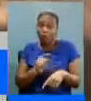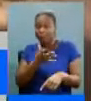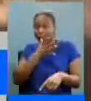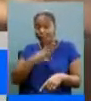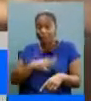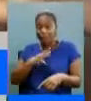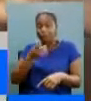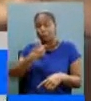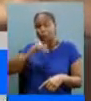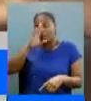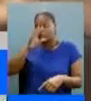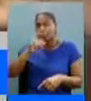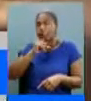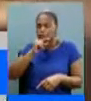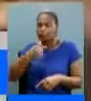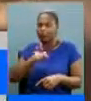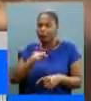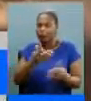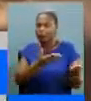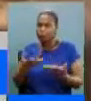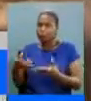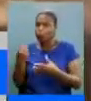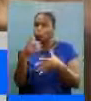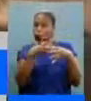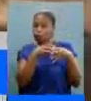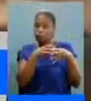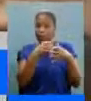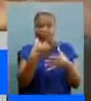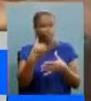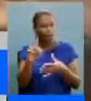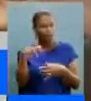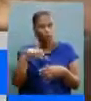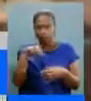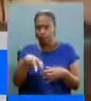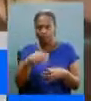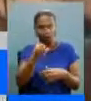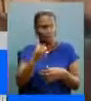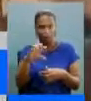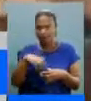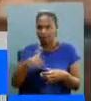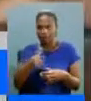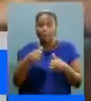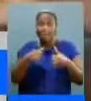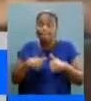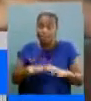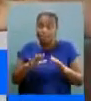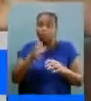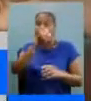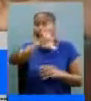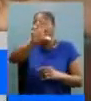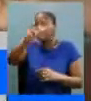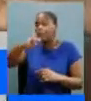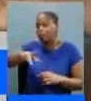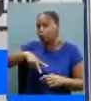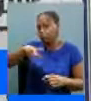se estão disponíveis para receber uma delegação, não é de Portugal, não é de Cabo Verde, mas sim dos países